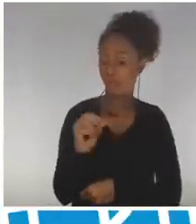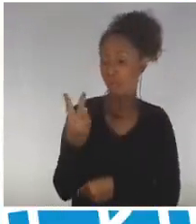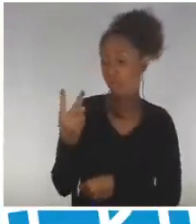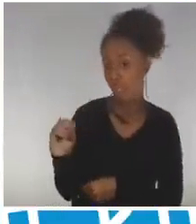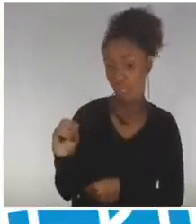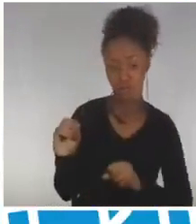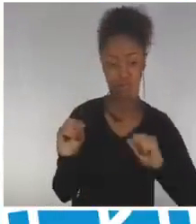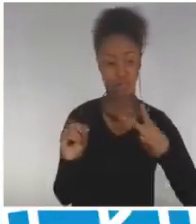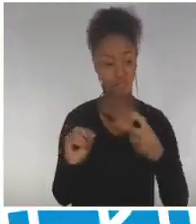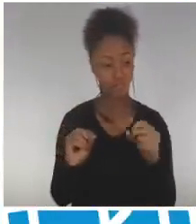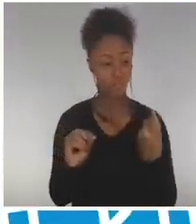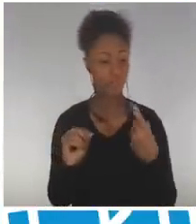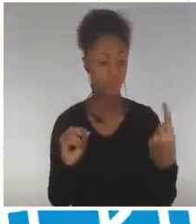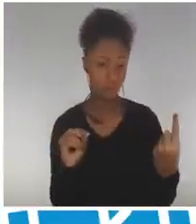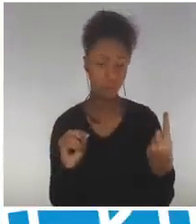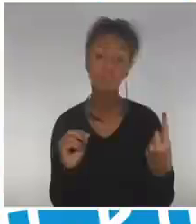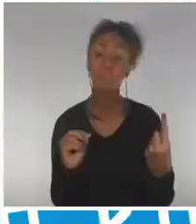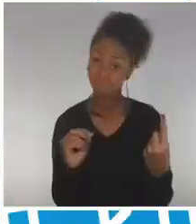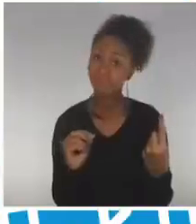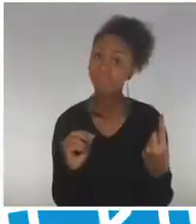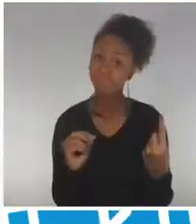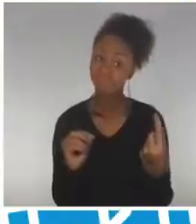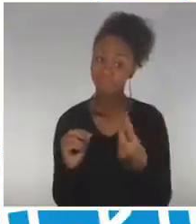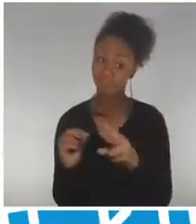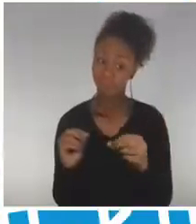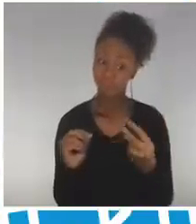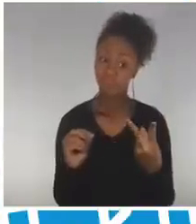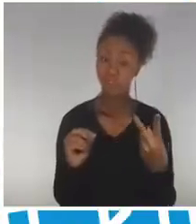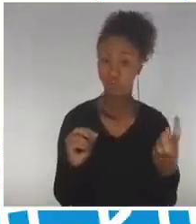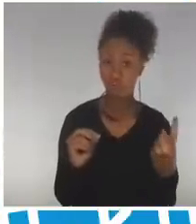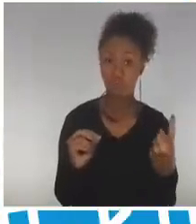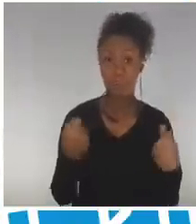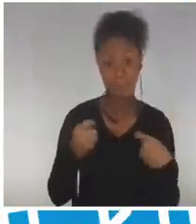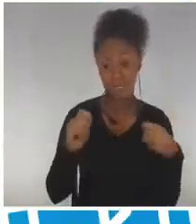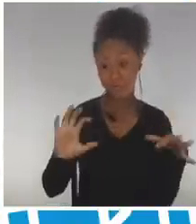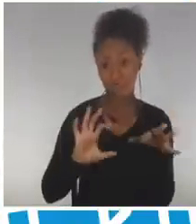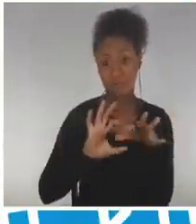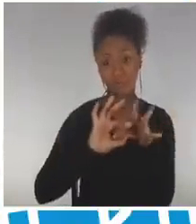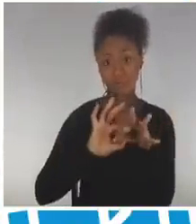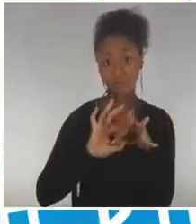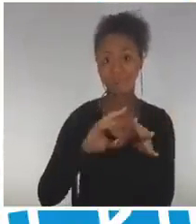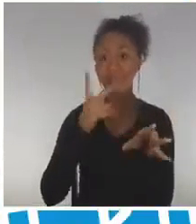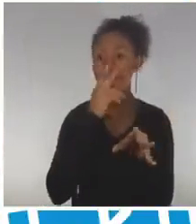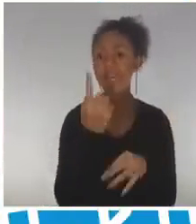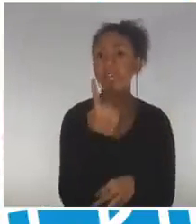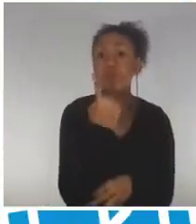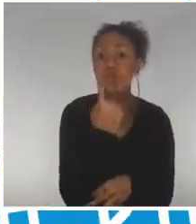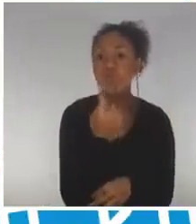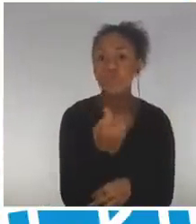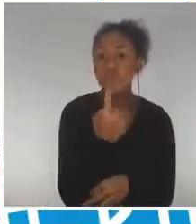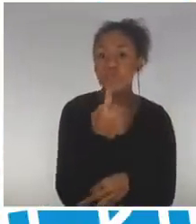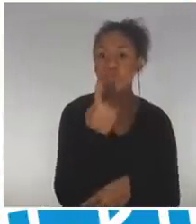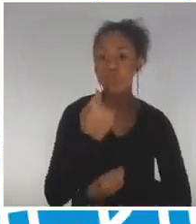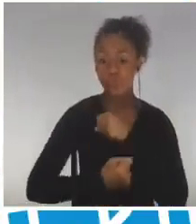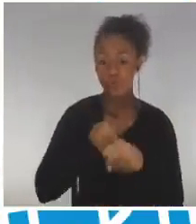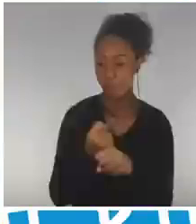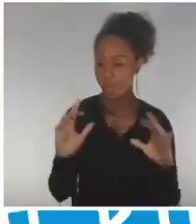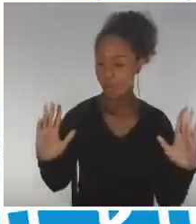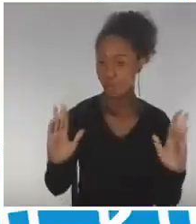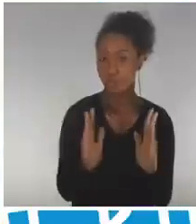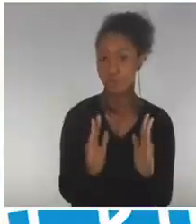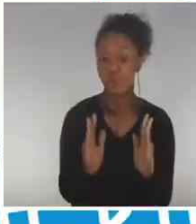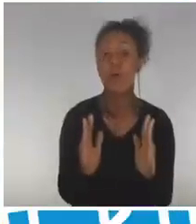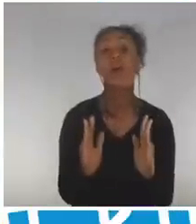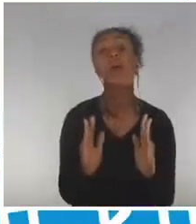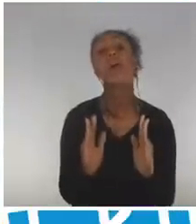que vão ter que estar, de alguma forma, integrado, como se fosse um ano escolar único, em que teremos que